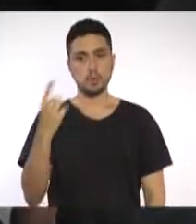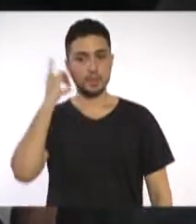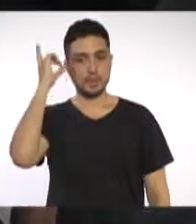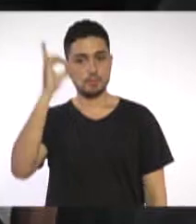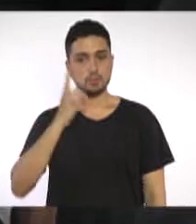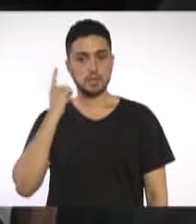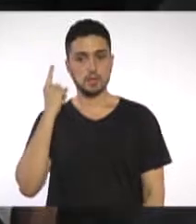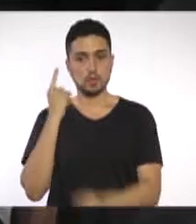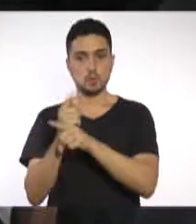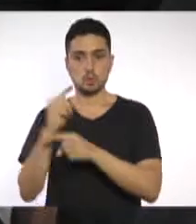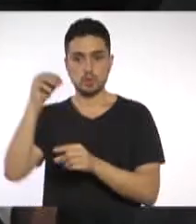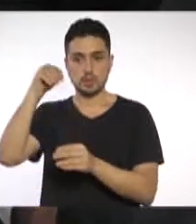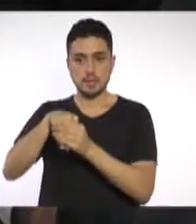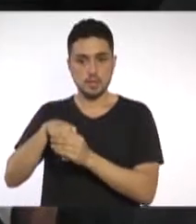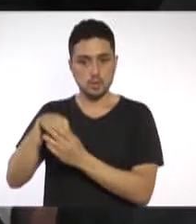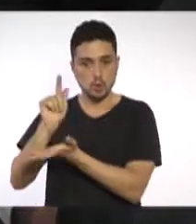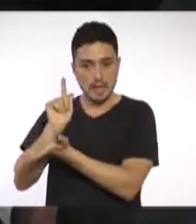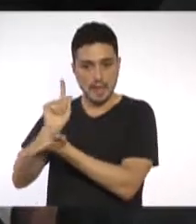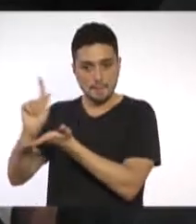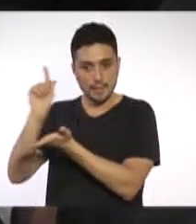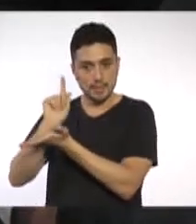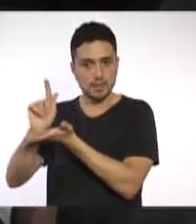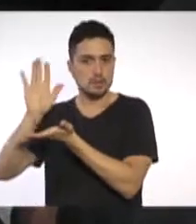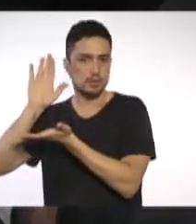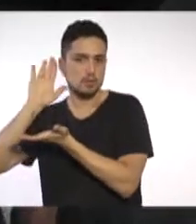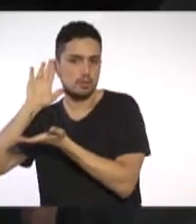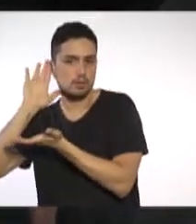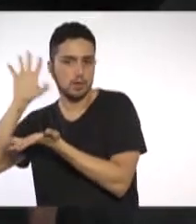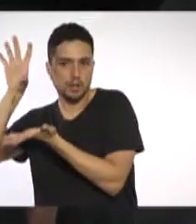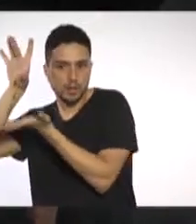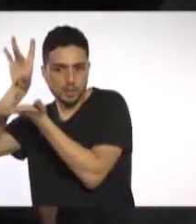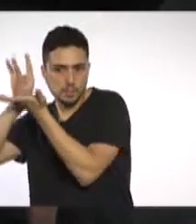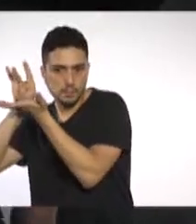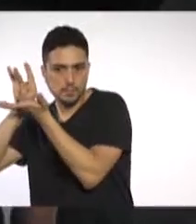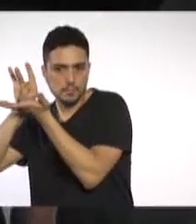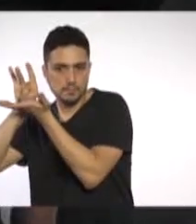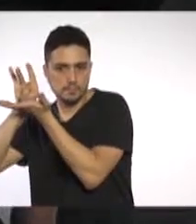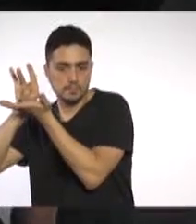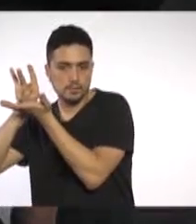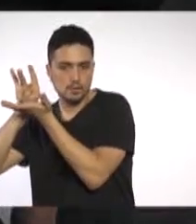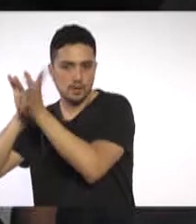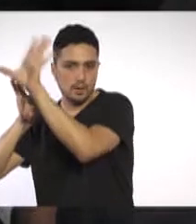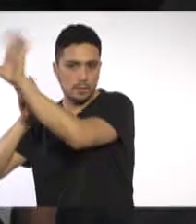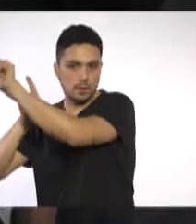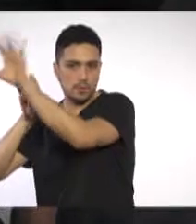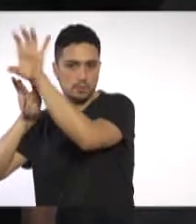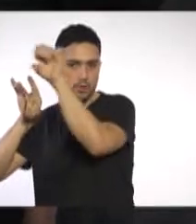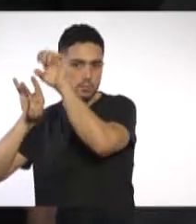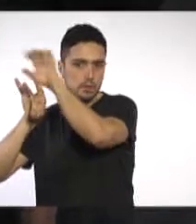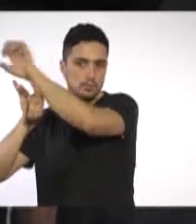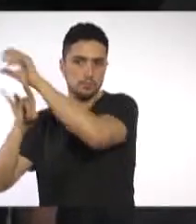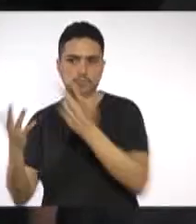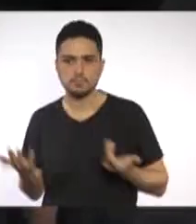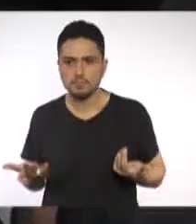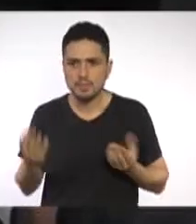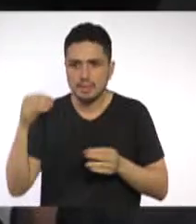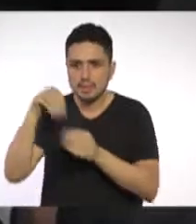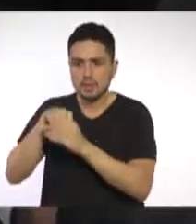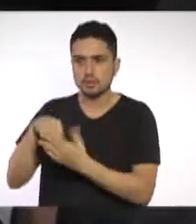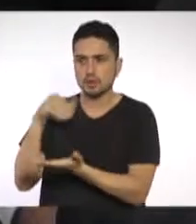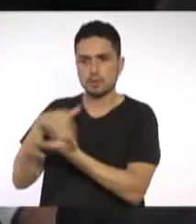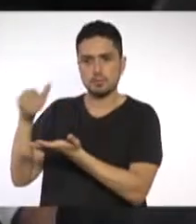dentro do seu gabinete uma escuta. Ora, se eu identifico, deputado Alano, uma escuta dentro do meu gabinete, eu não simplesmente pego o